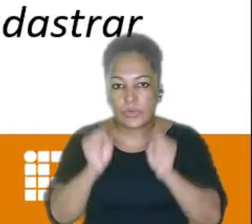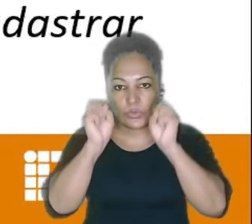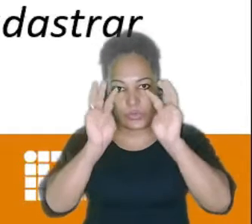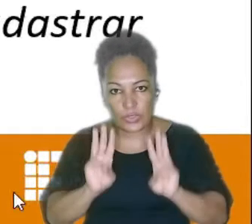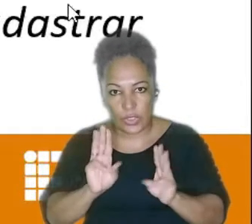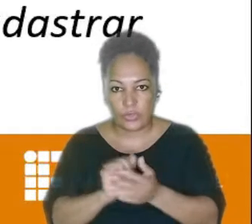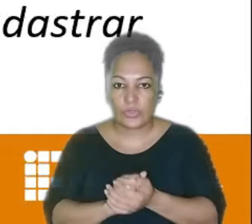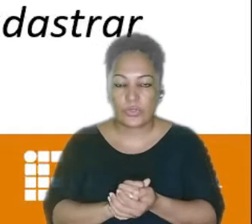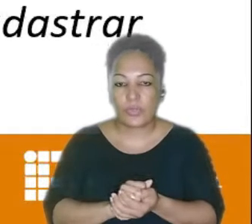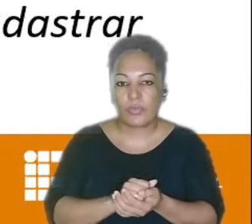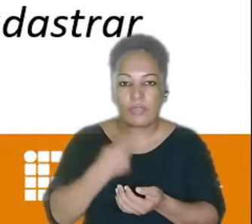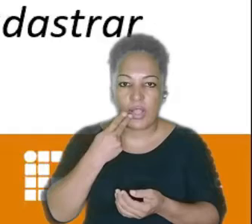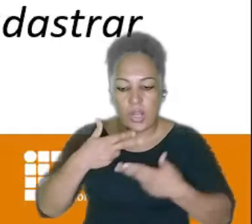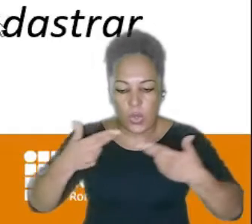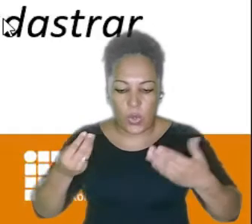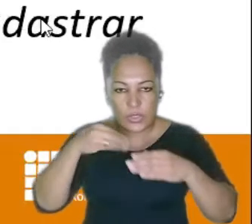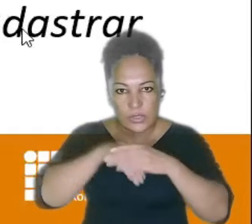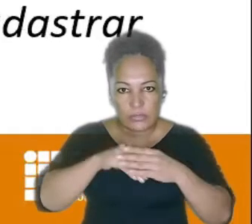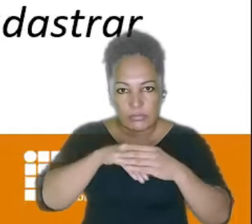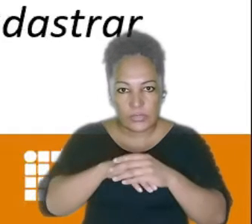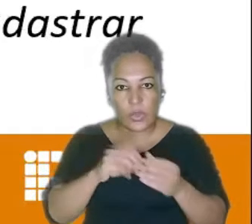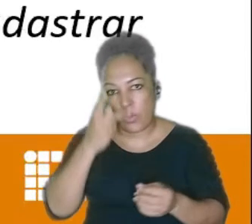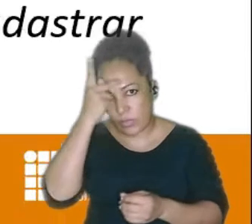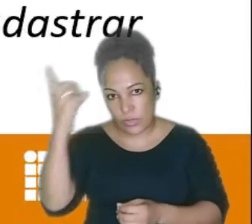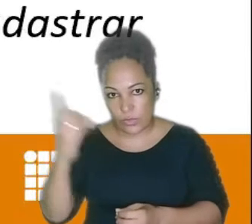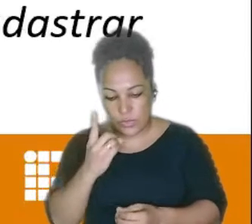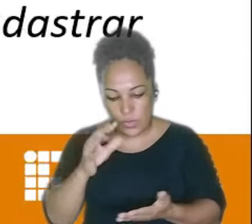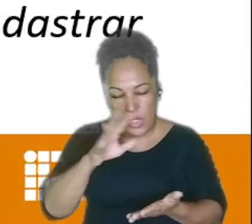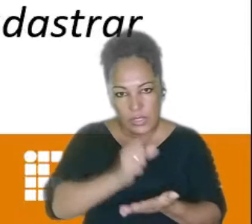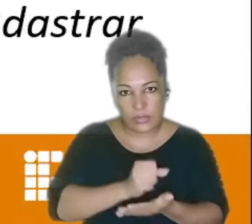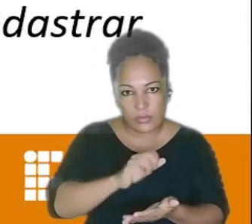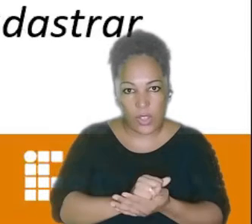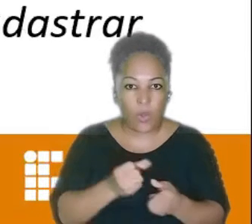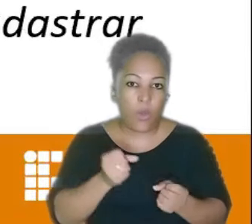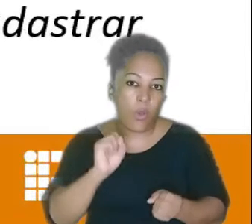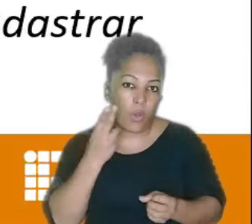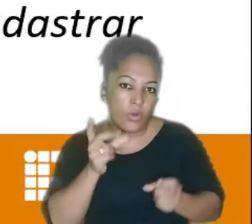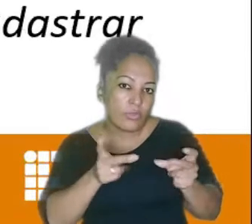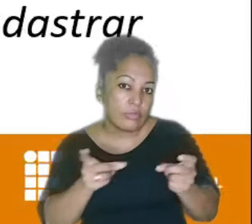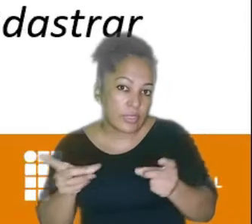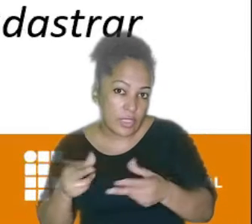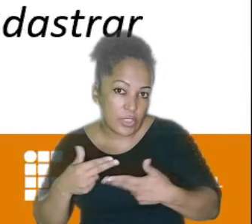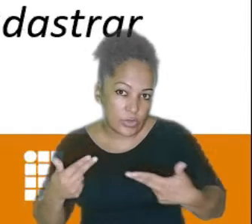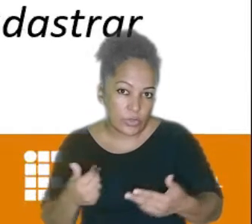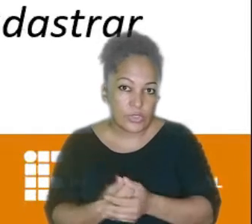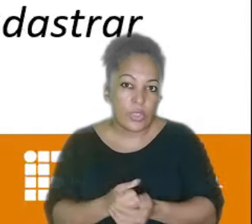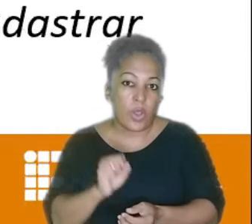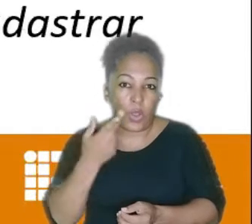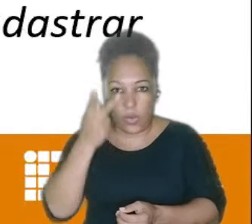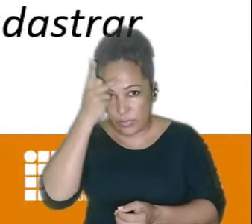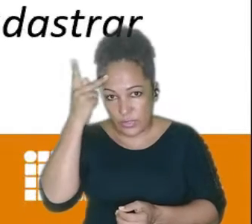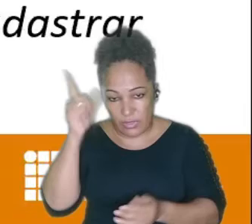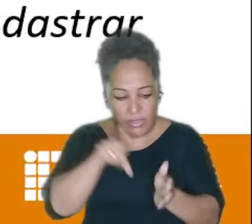de software chamado cadastrar produto ou cadastrar usuário, ou vender o produto, ou ele